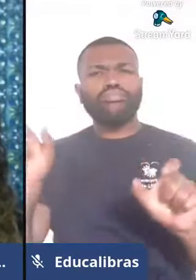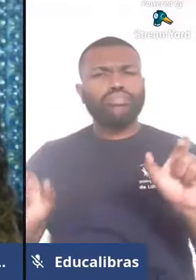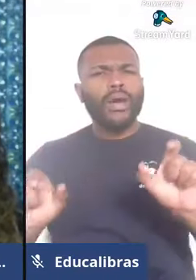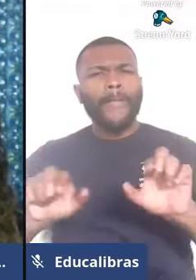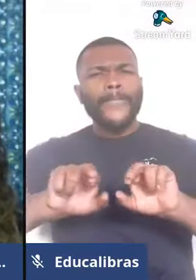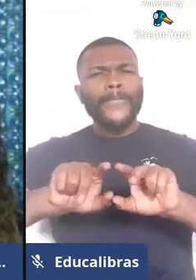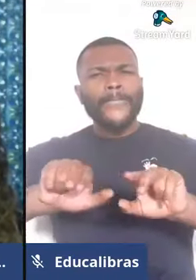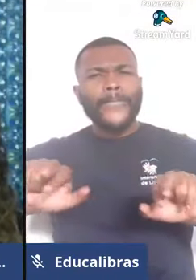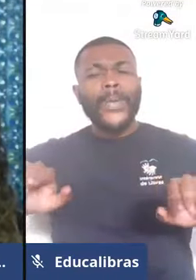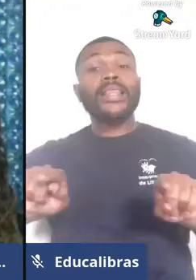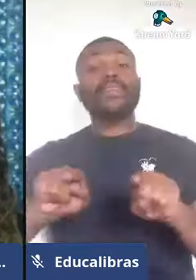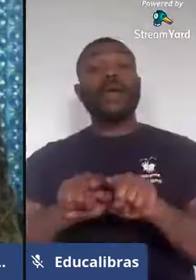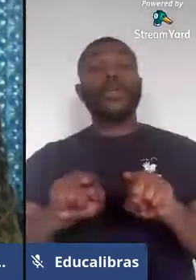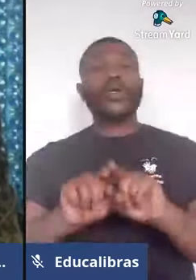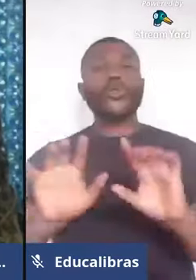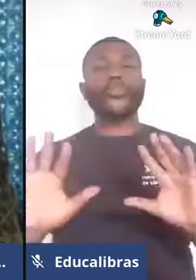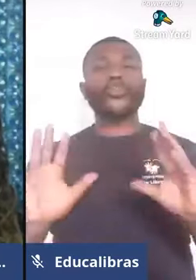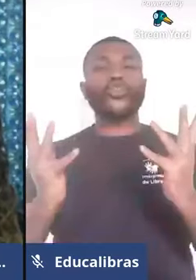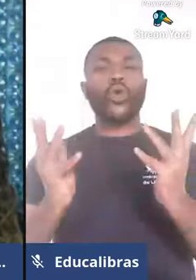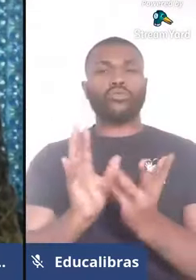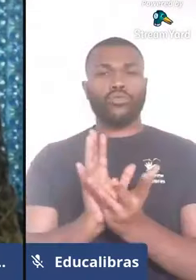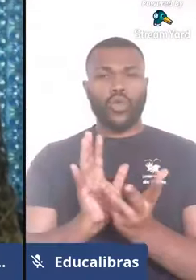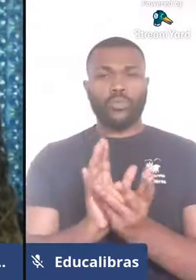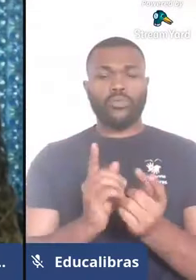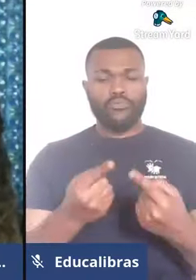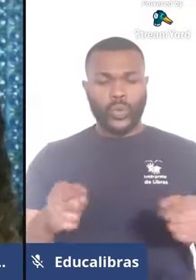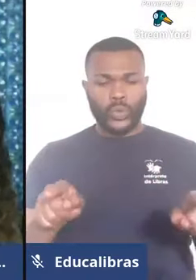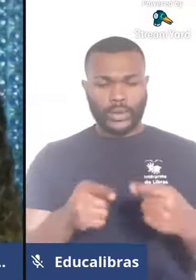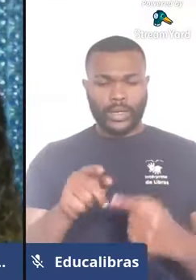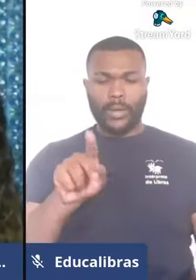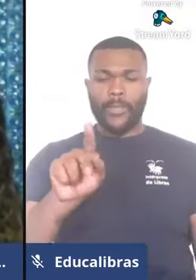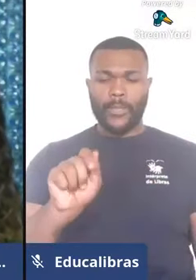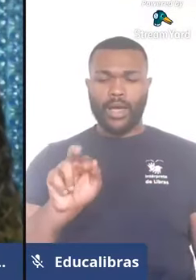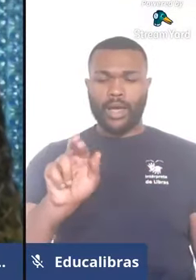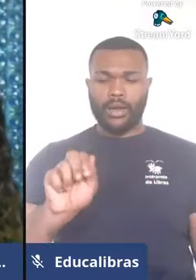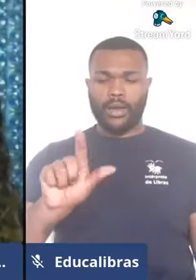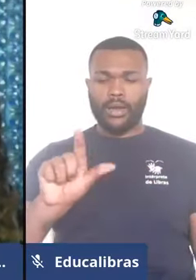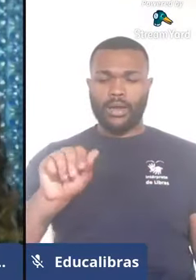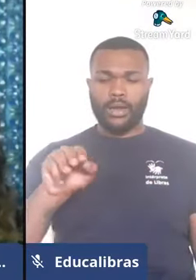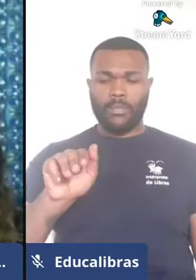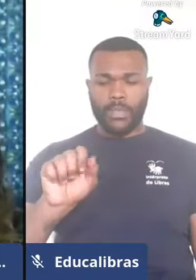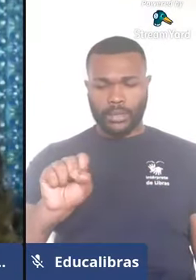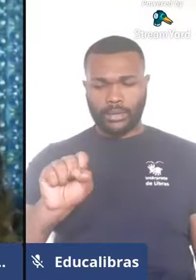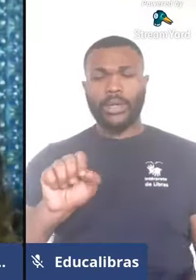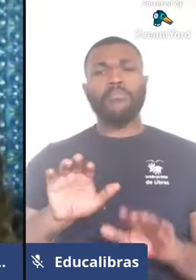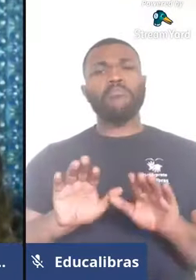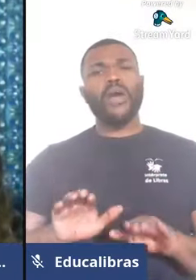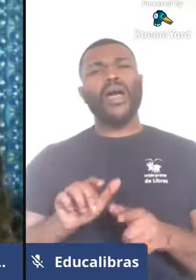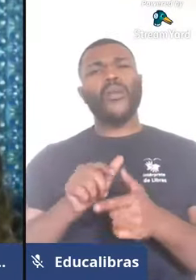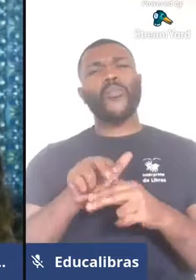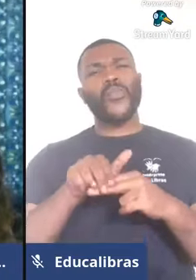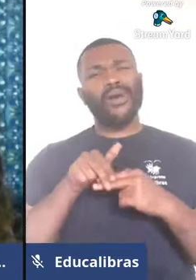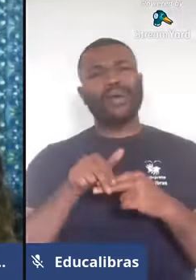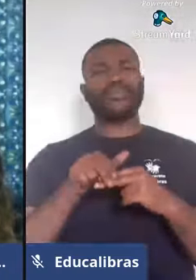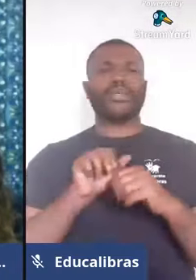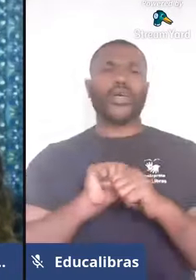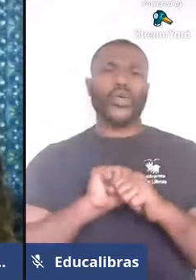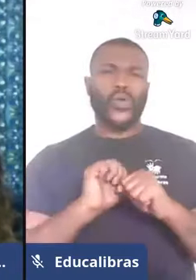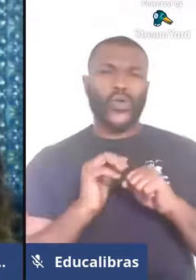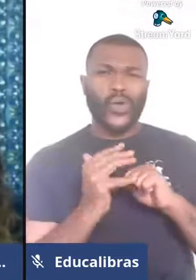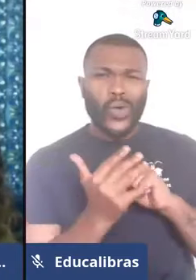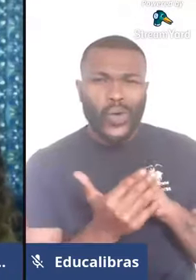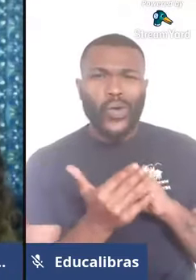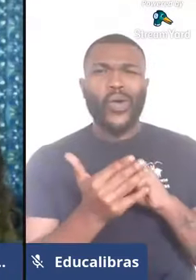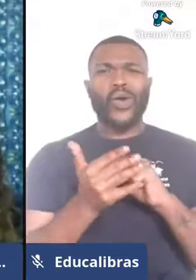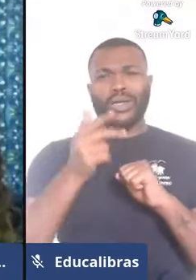do Paralamas. Infelizmente, em função dessa crise terrível, né, essa coisa que está mudando o